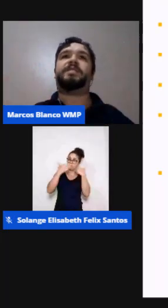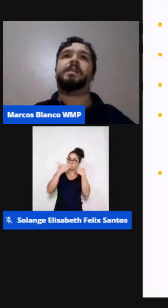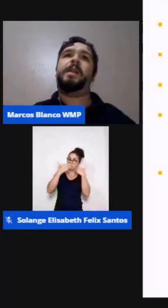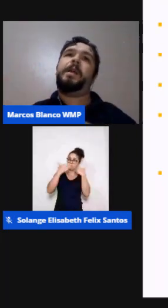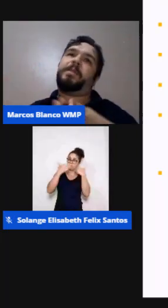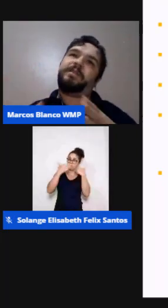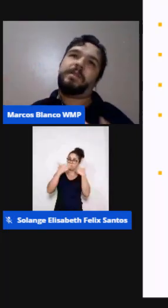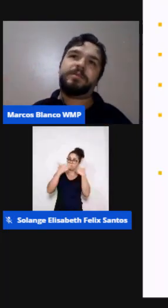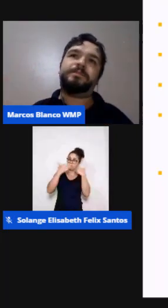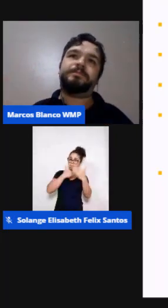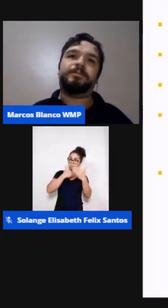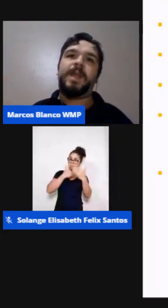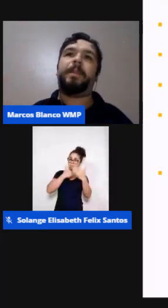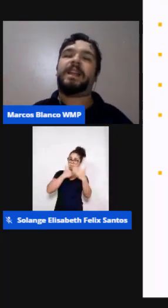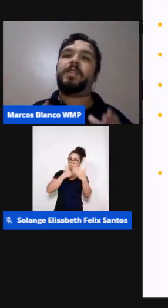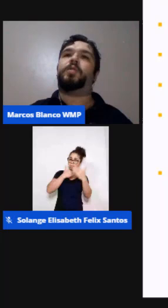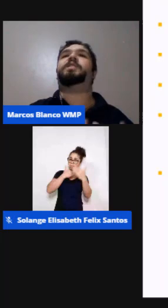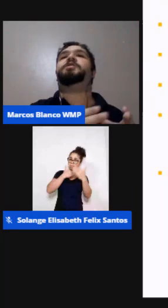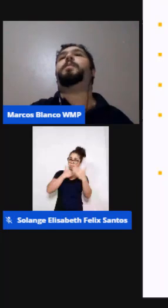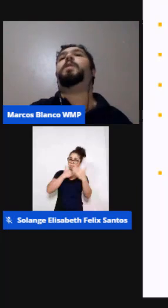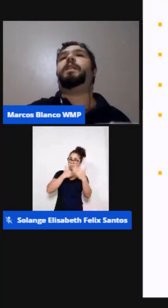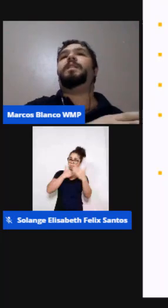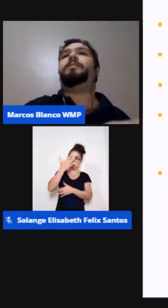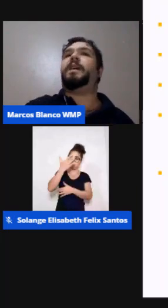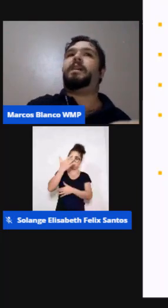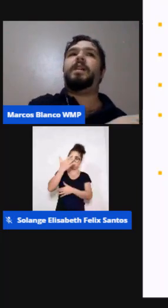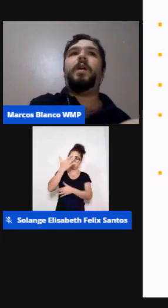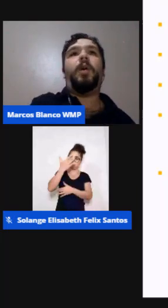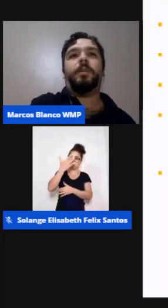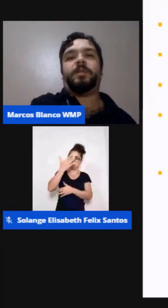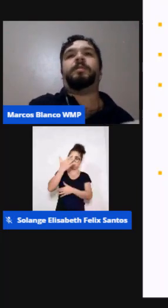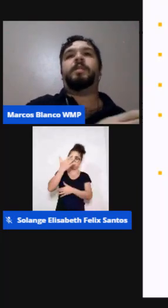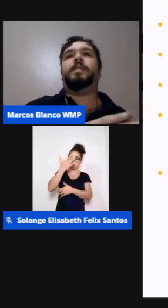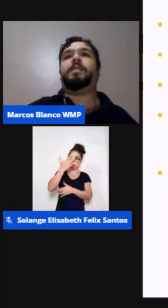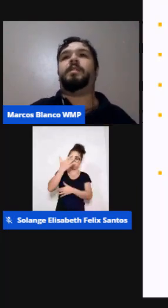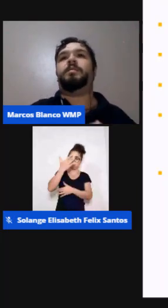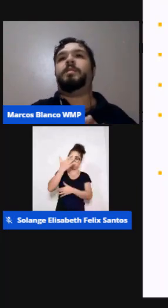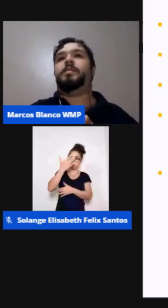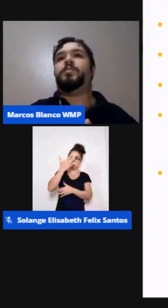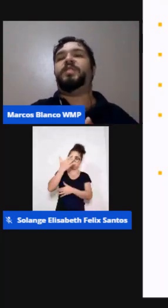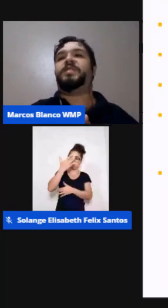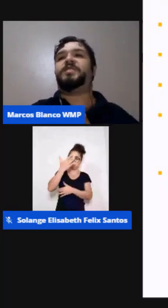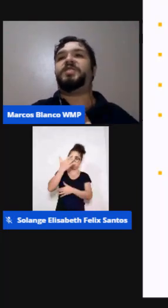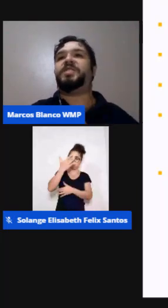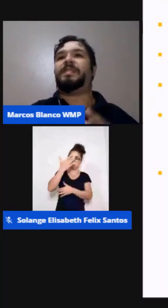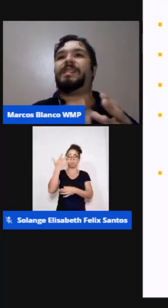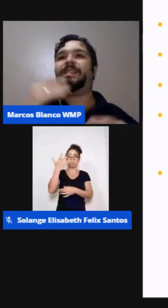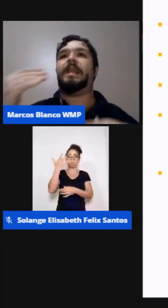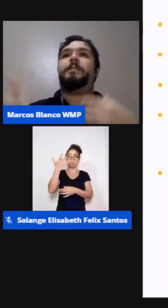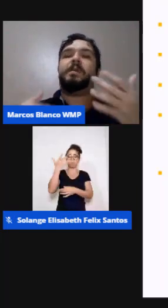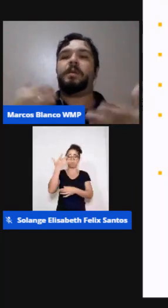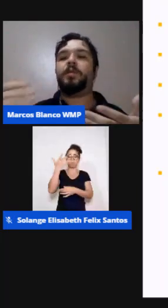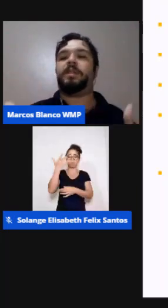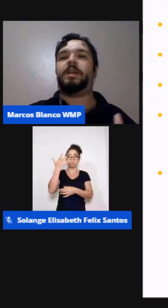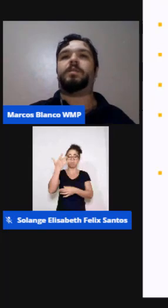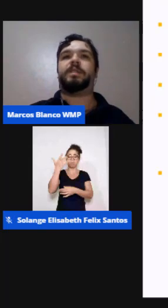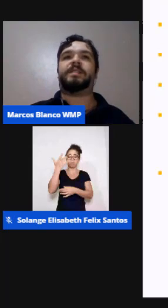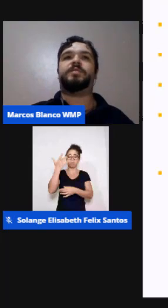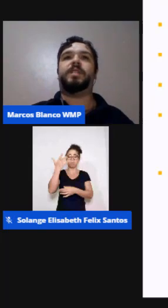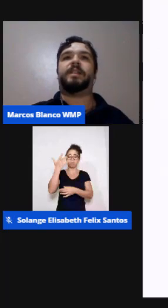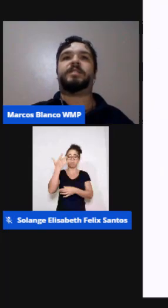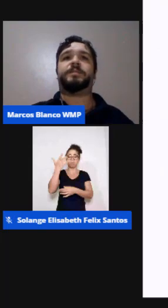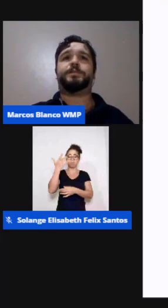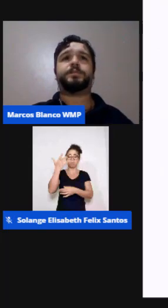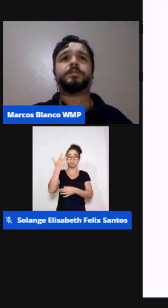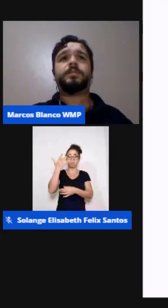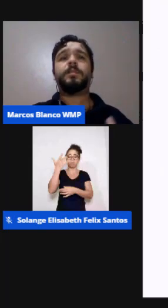sua problemática, mas vamos lembrar que todas podem levar a óbito. Então, por isso a gente está sempre lutando